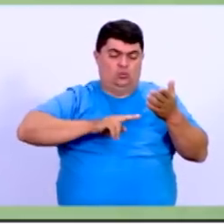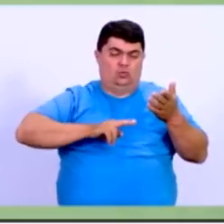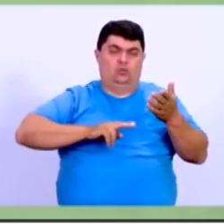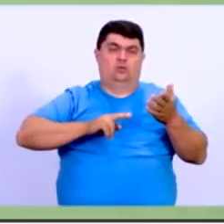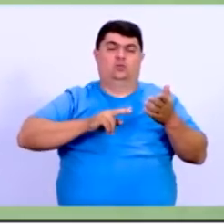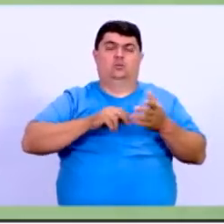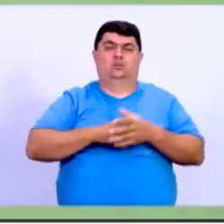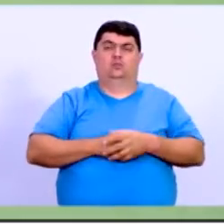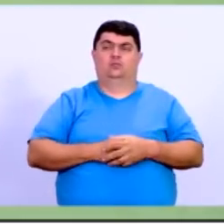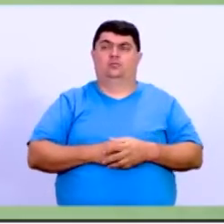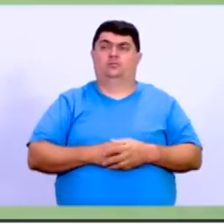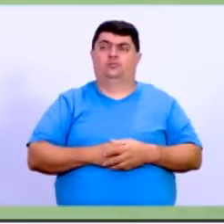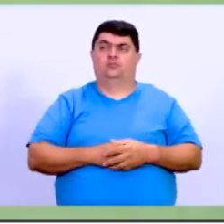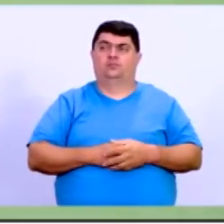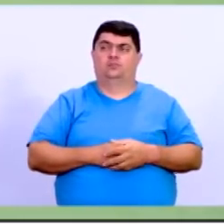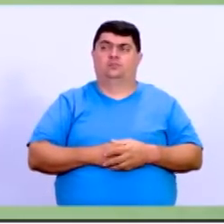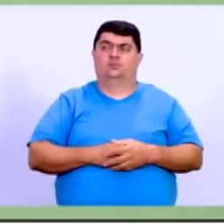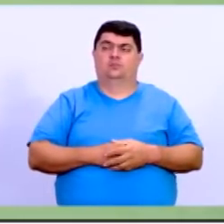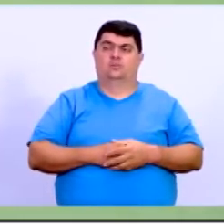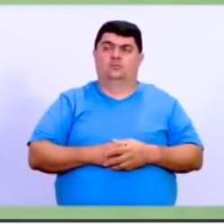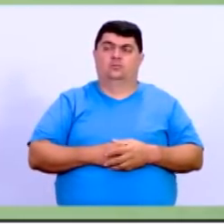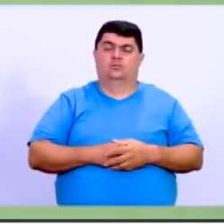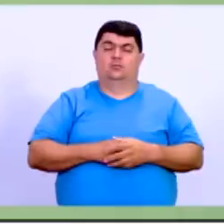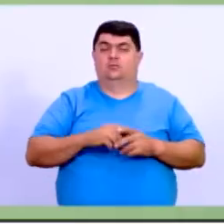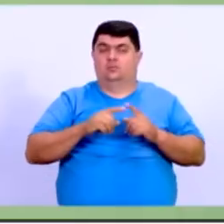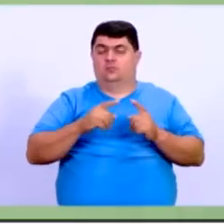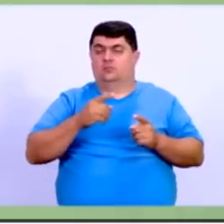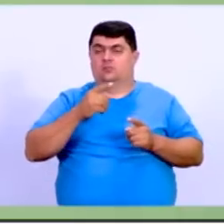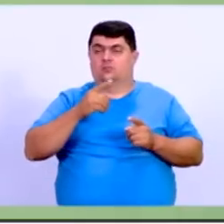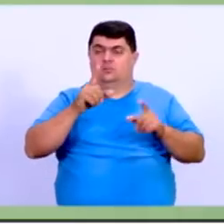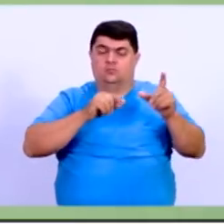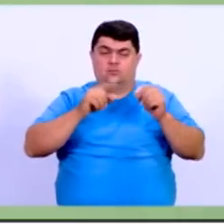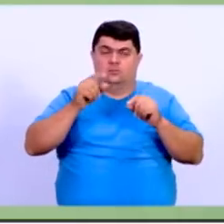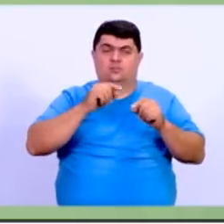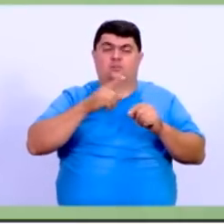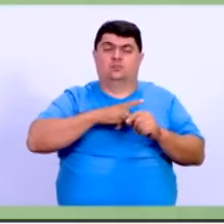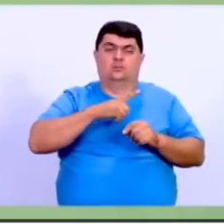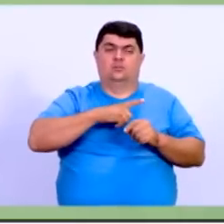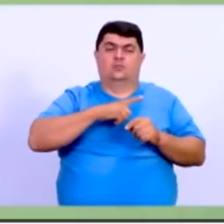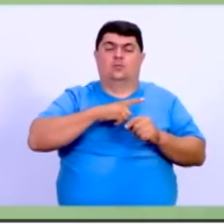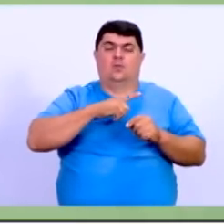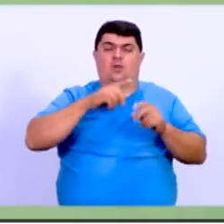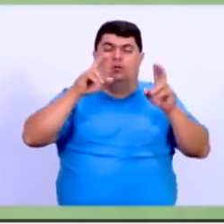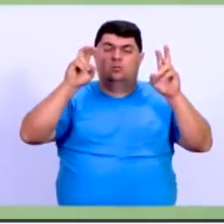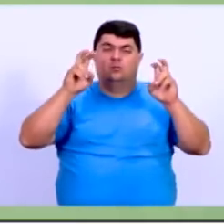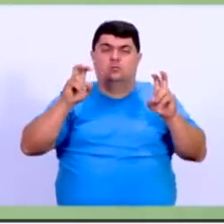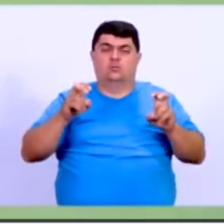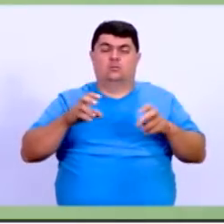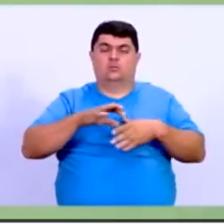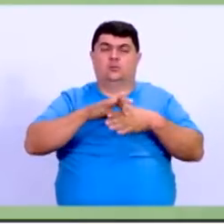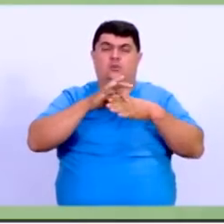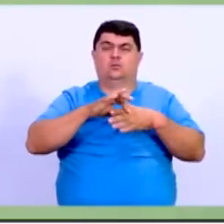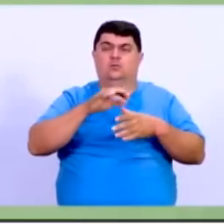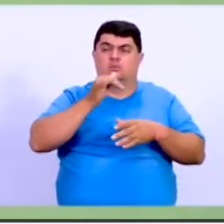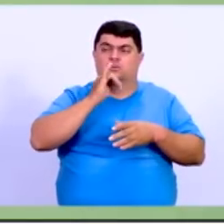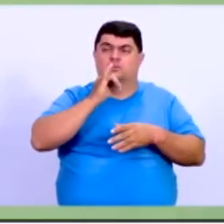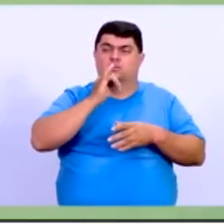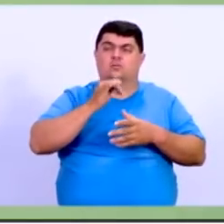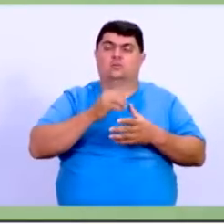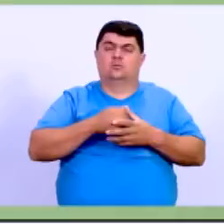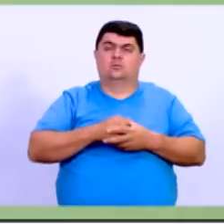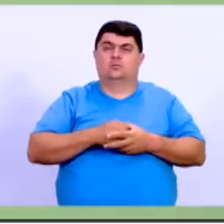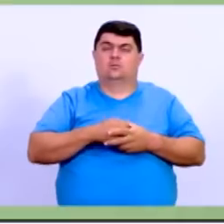da especificação técnica, né? Porém, destacamos, né, alguns tópicos principais. Olha só o que você tem que levar em